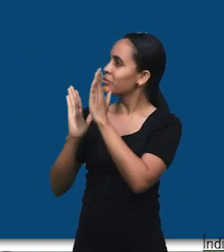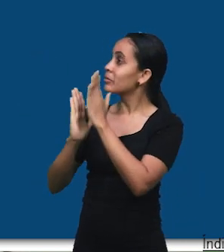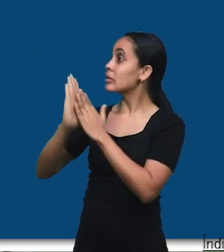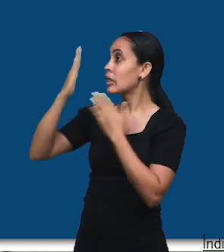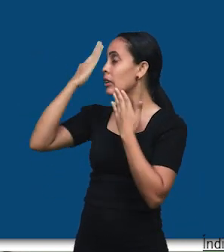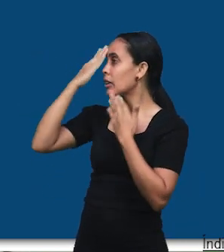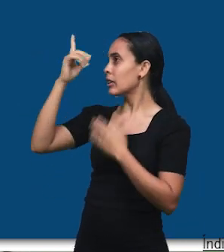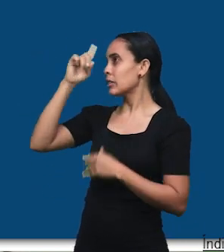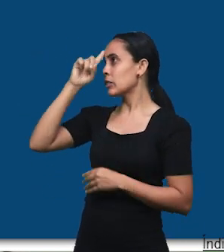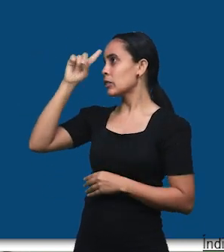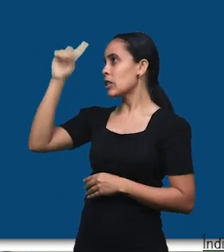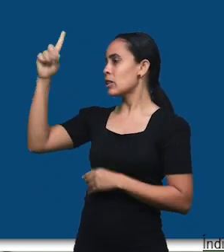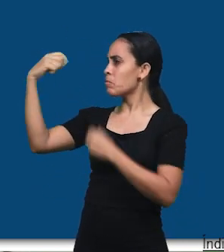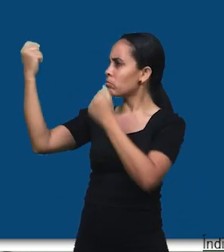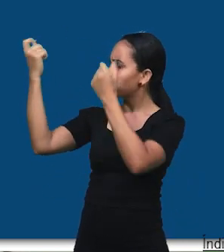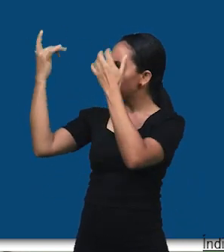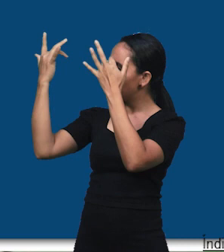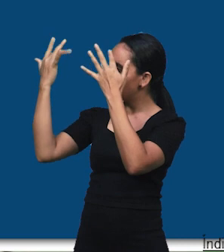suas